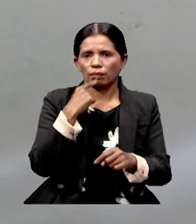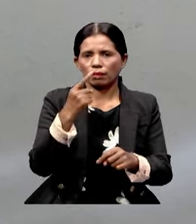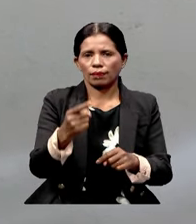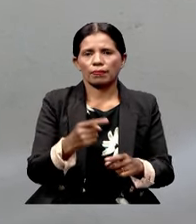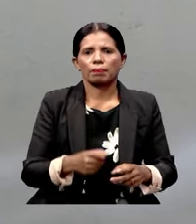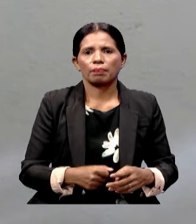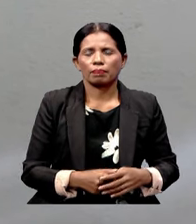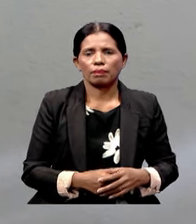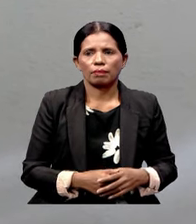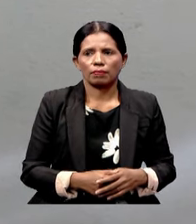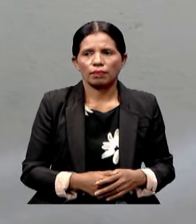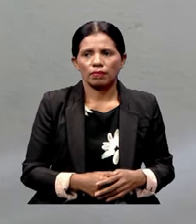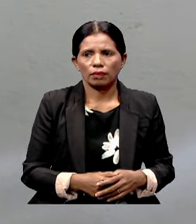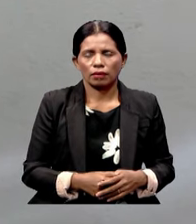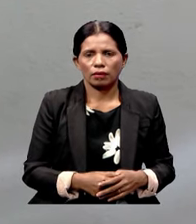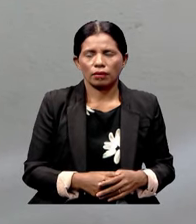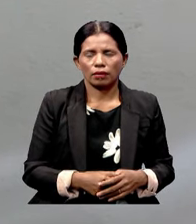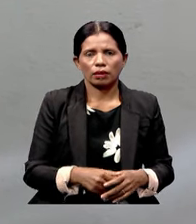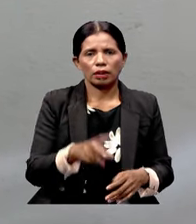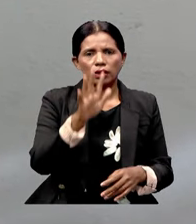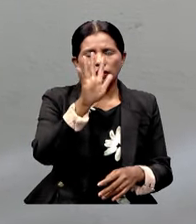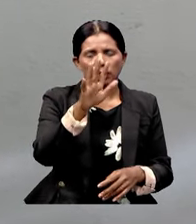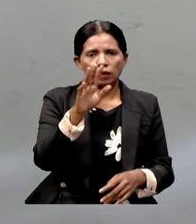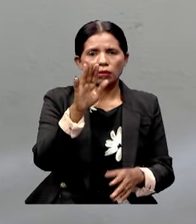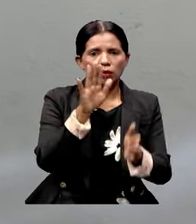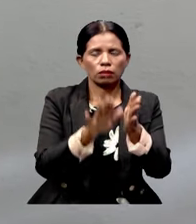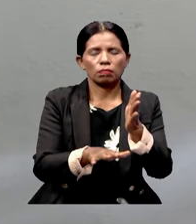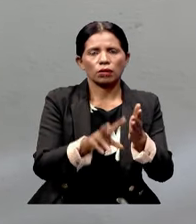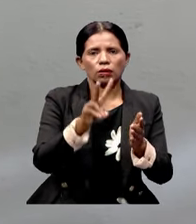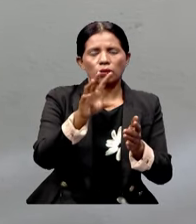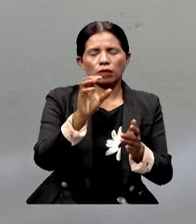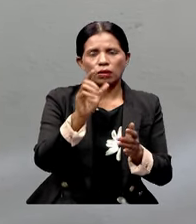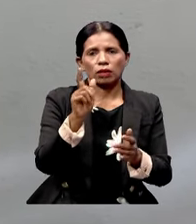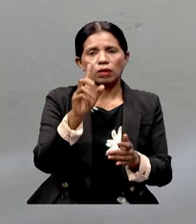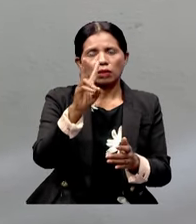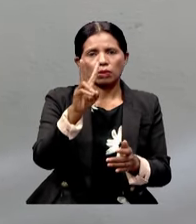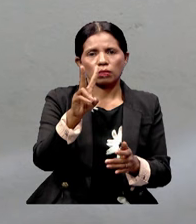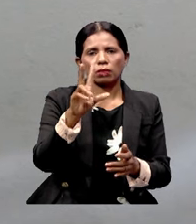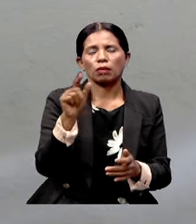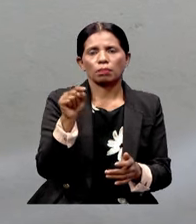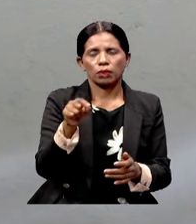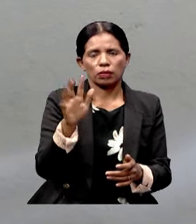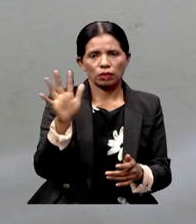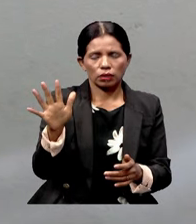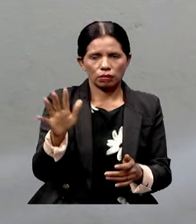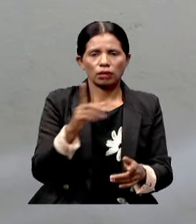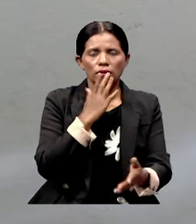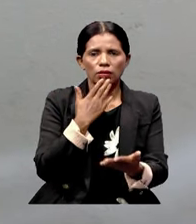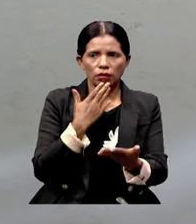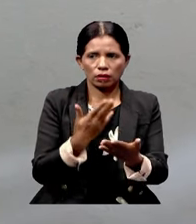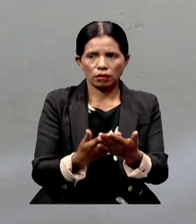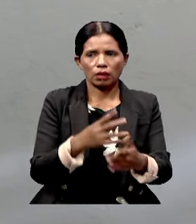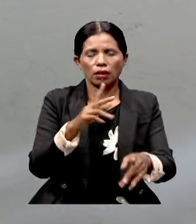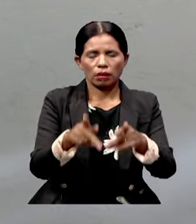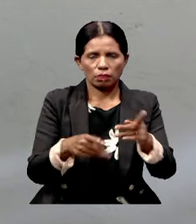iha 5 tumba 2.5 ne di aktivis, mai be di impacto neste momento consumidor barak